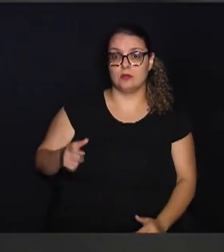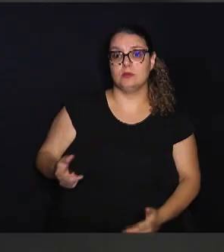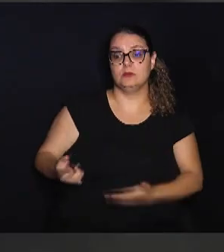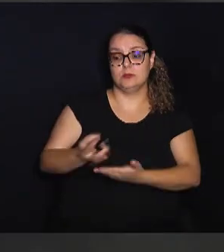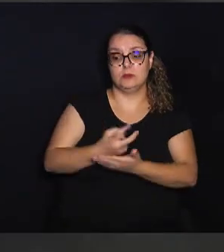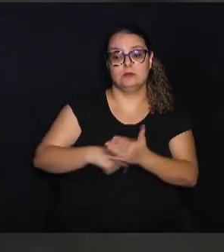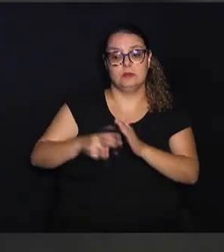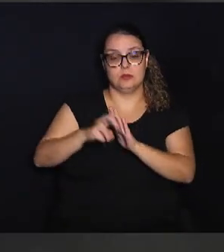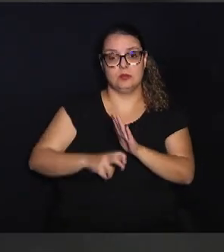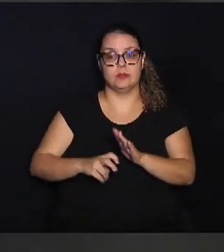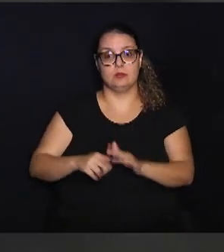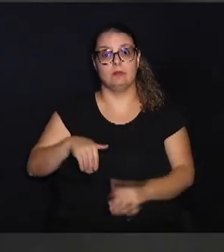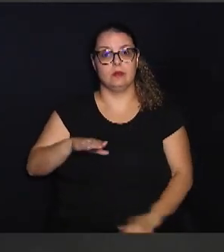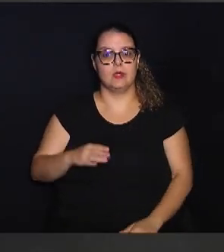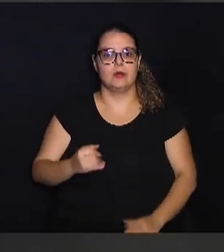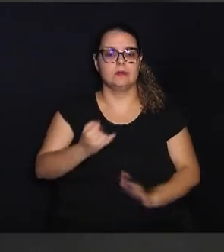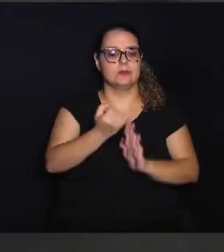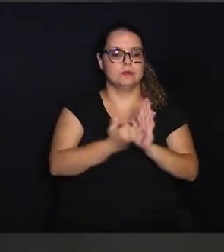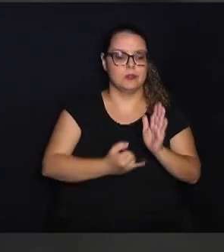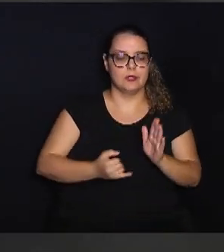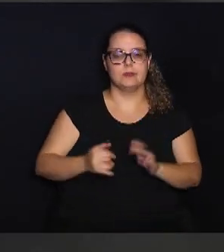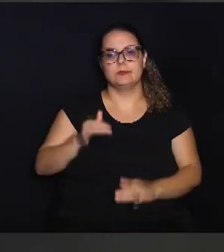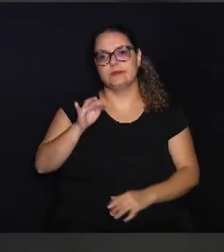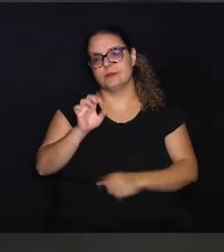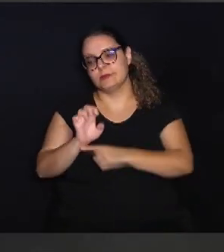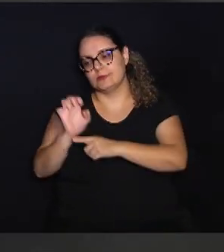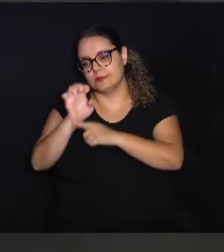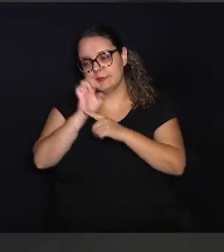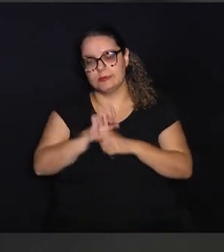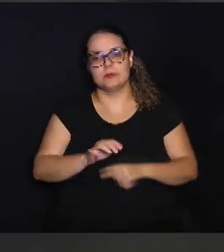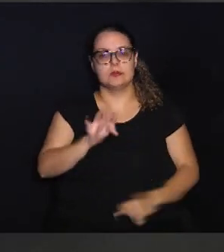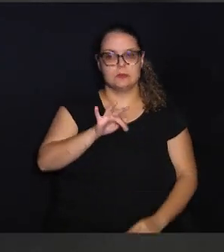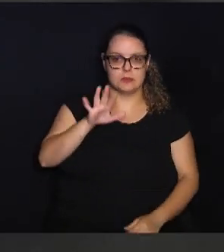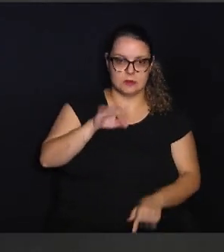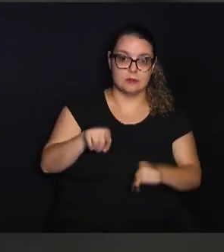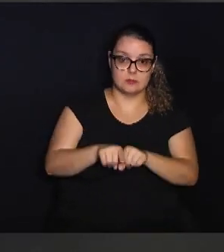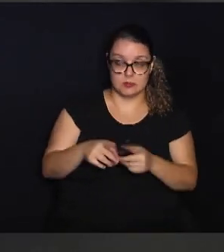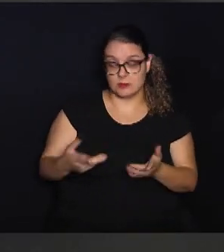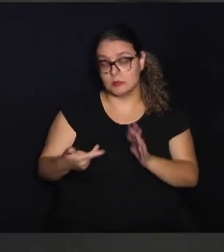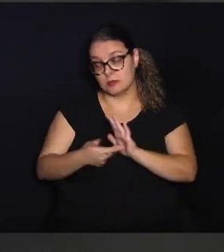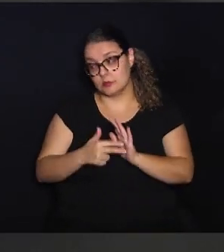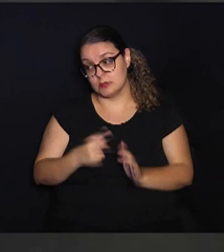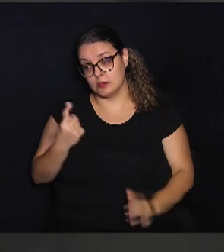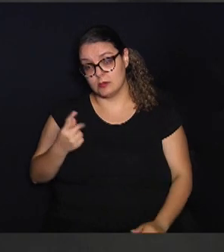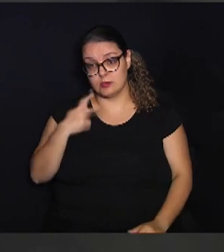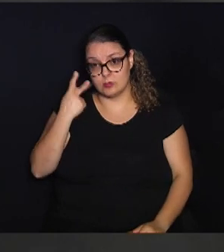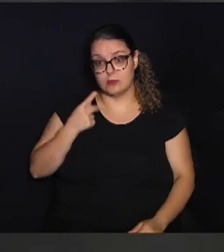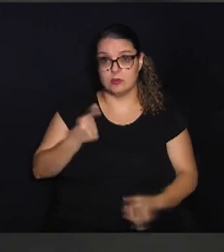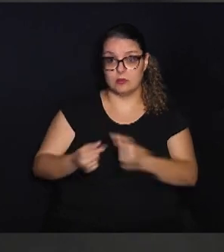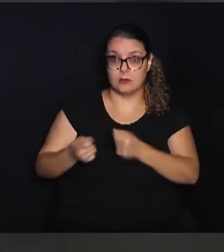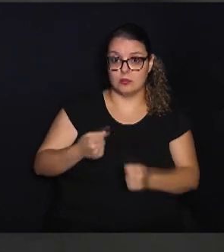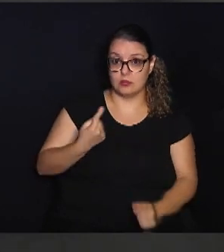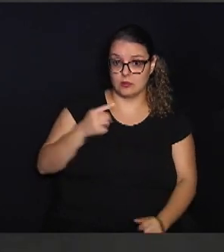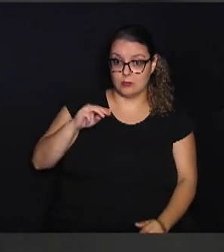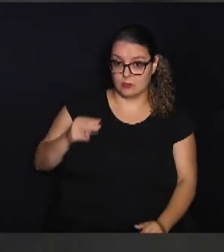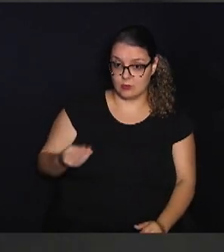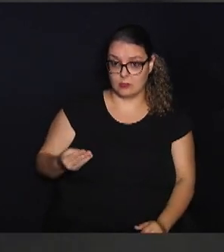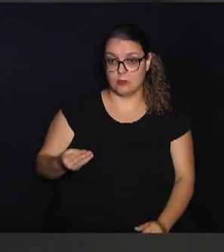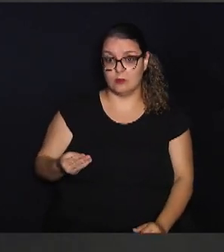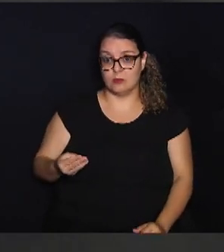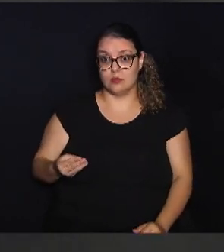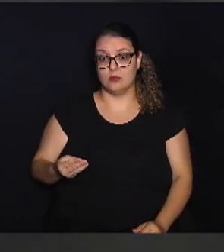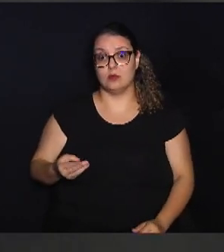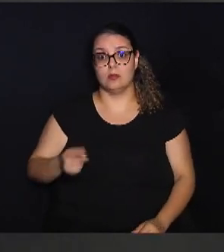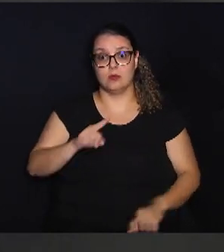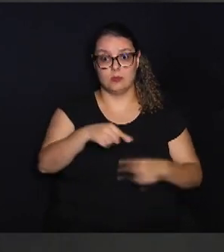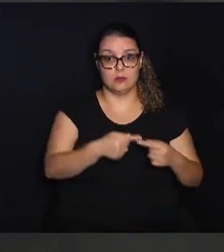impostos estaduais e federais que a gente tem. Então nesse sentido, se um vereador está economizando 1 milhão, os outros